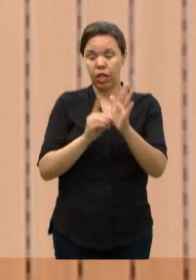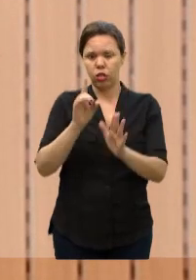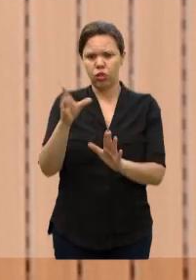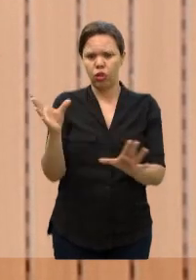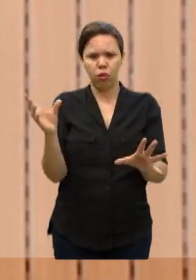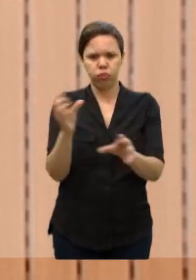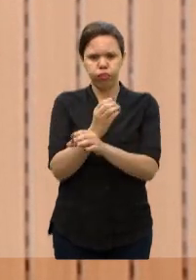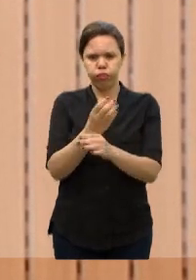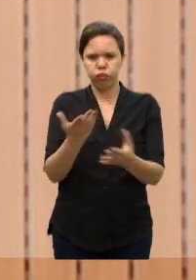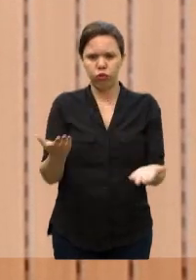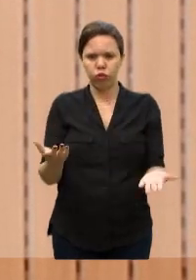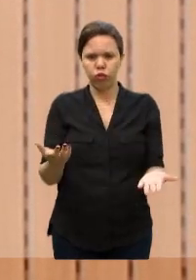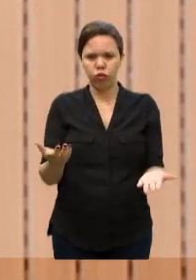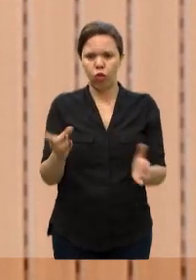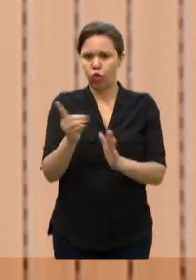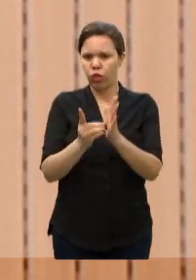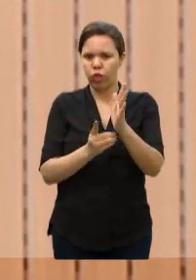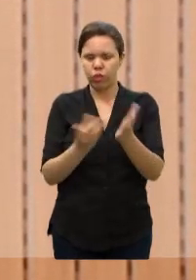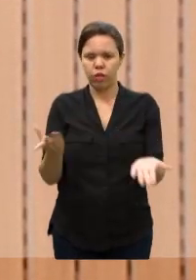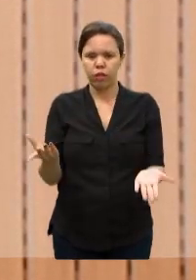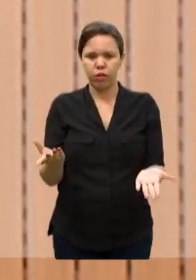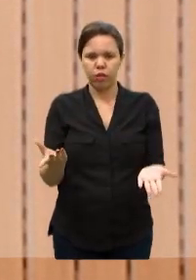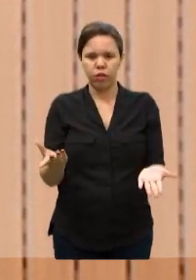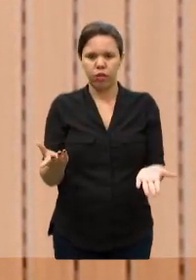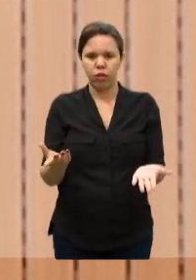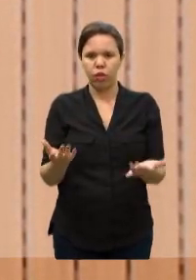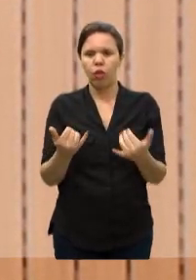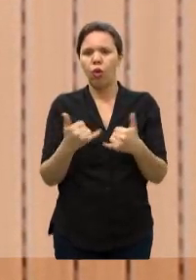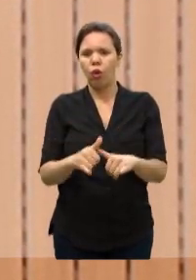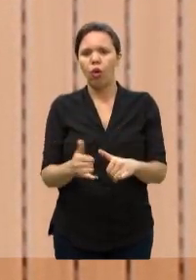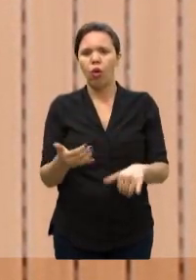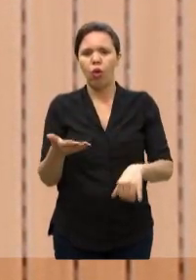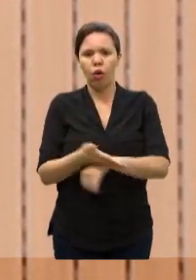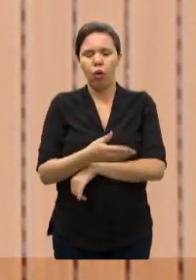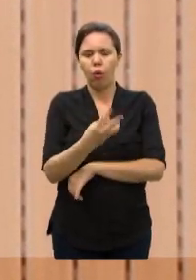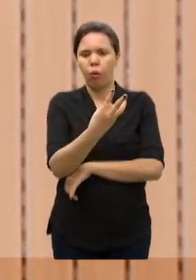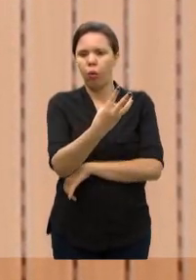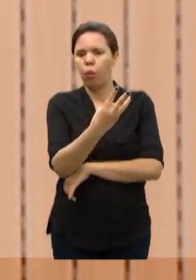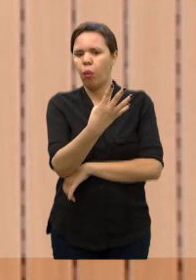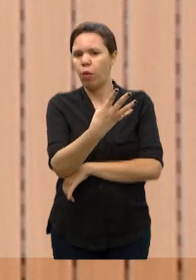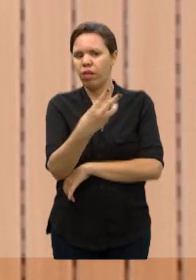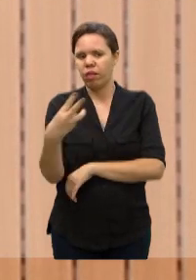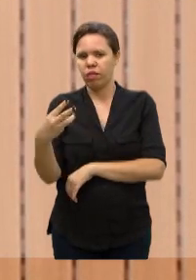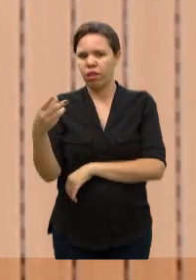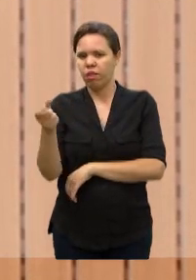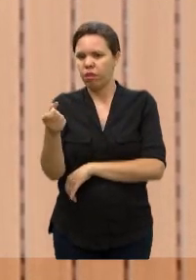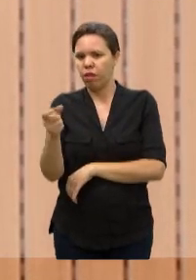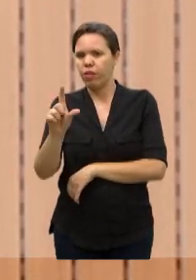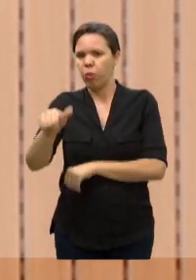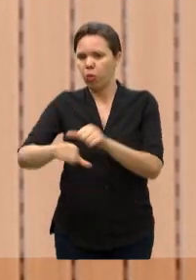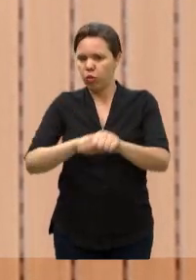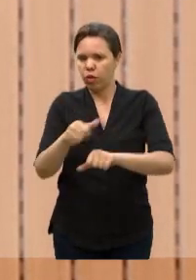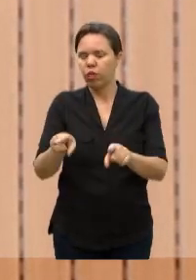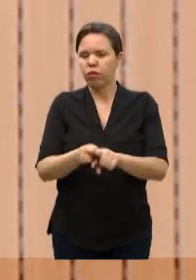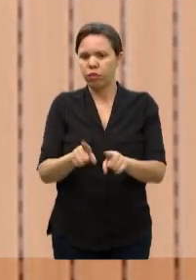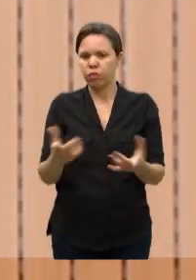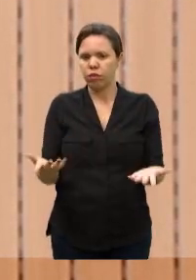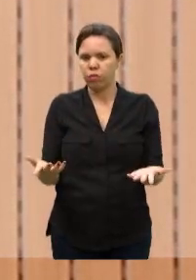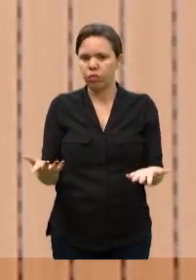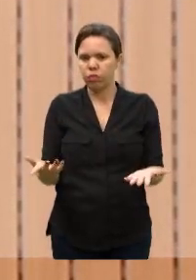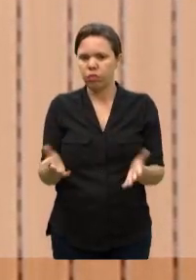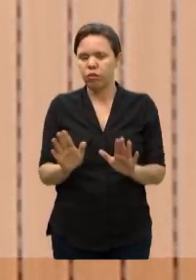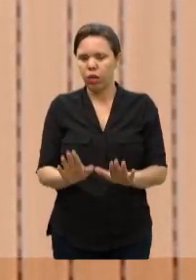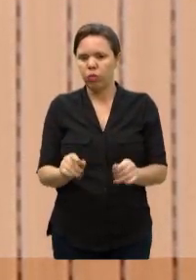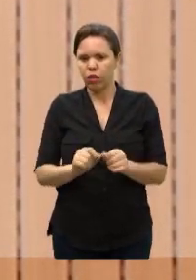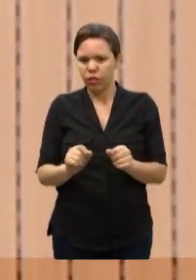ele não fez um decreto botando a passagem de ônibus a 43 centavos e depois ele poderia até fazer essa majoração, desde que